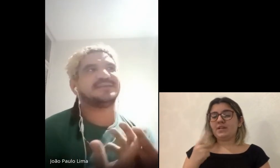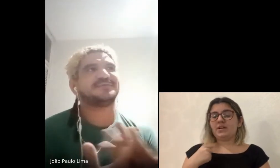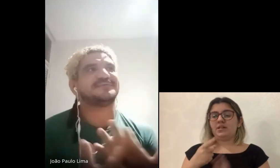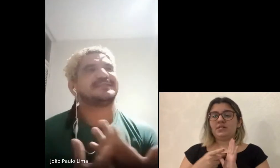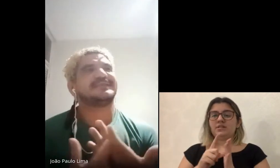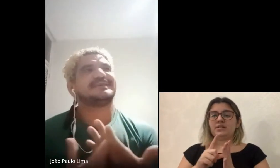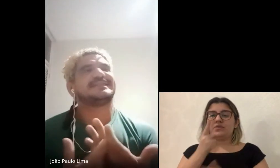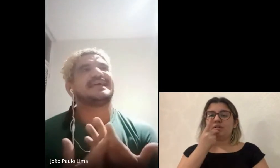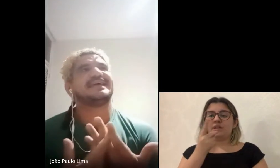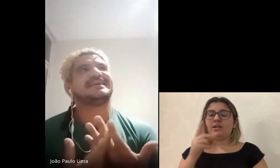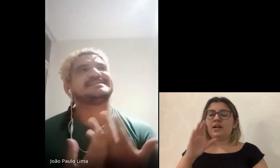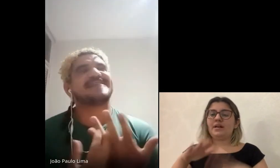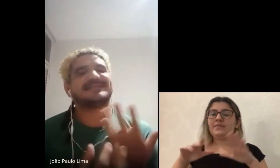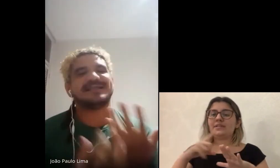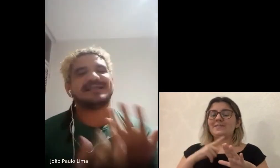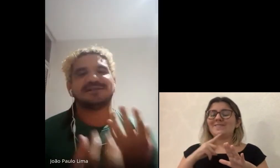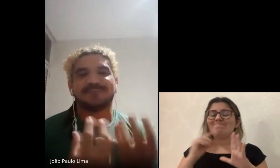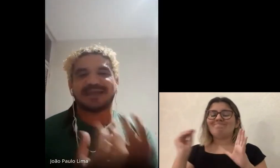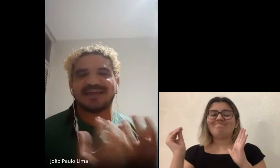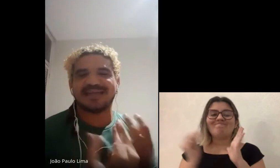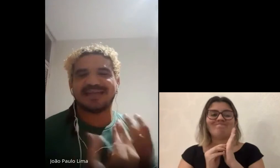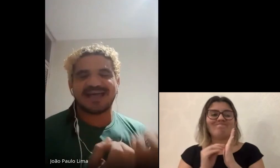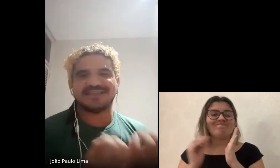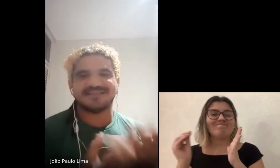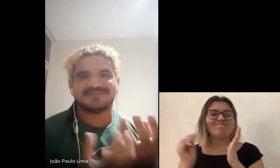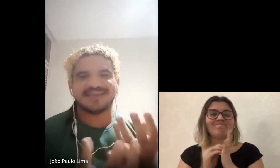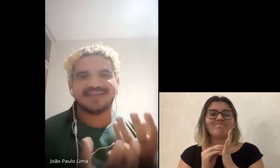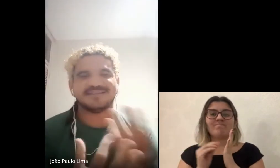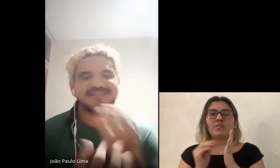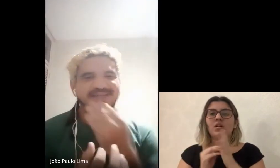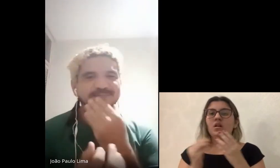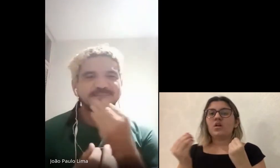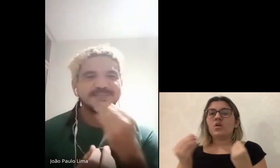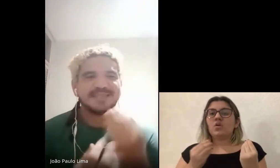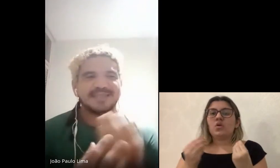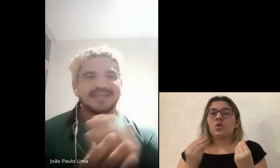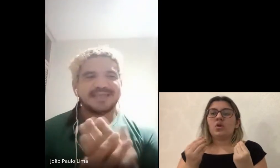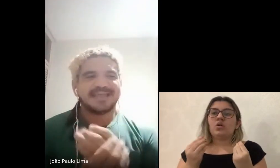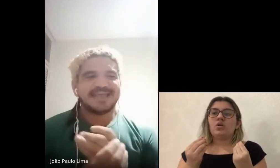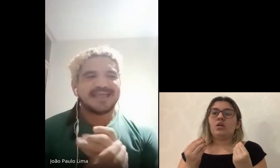isso, né? Da nossa precariedade, às vezes, de...